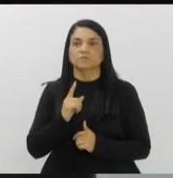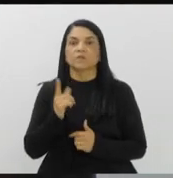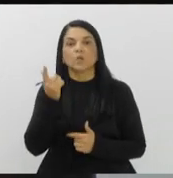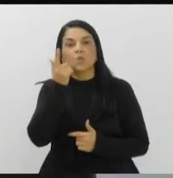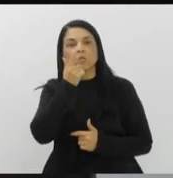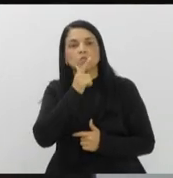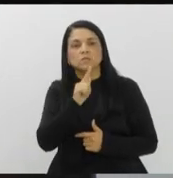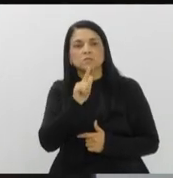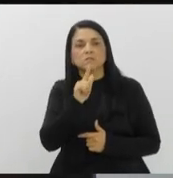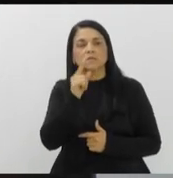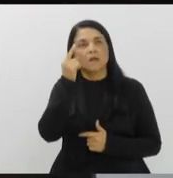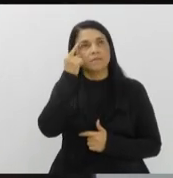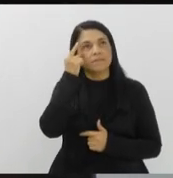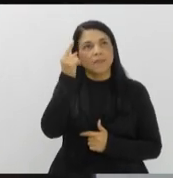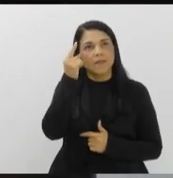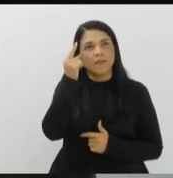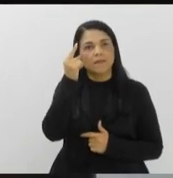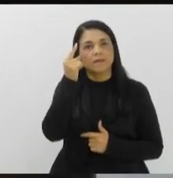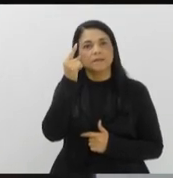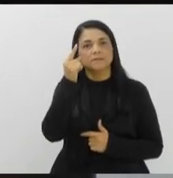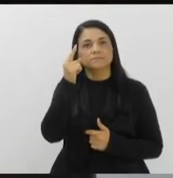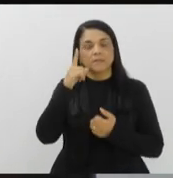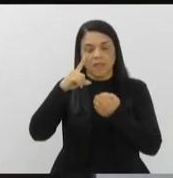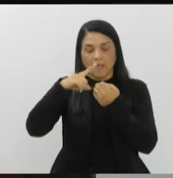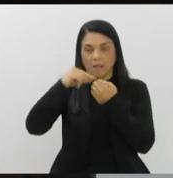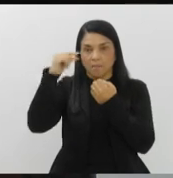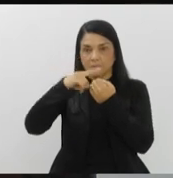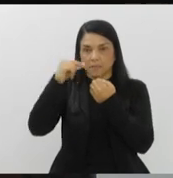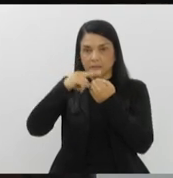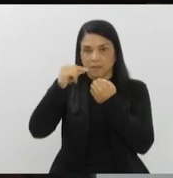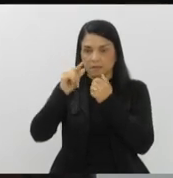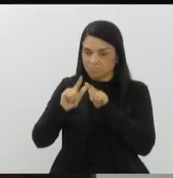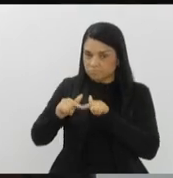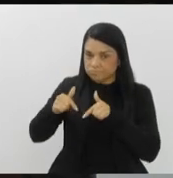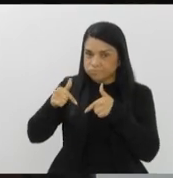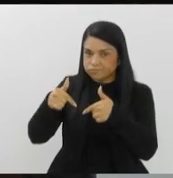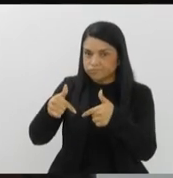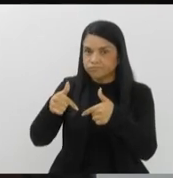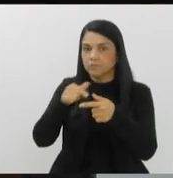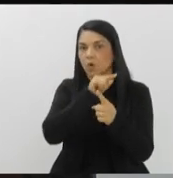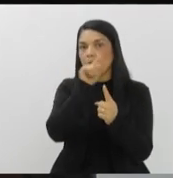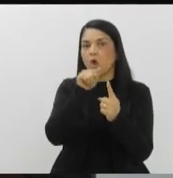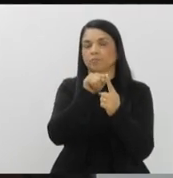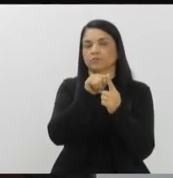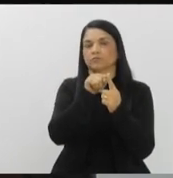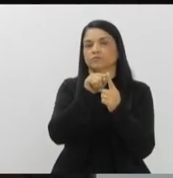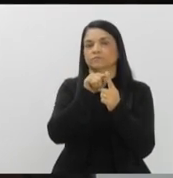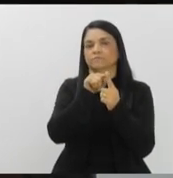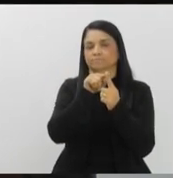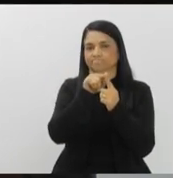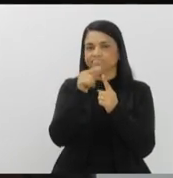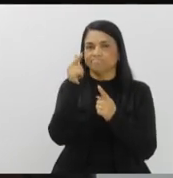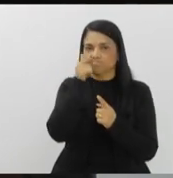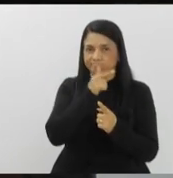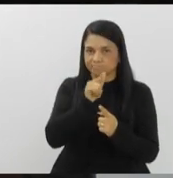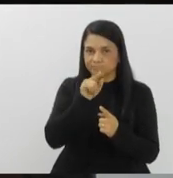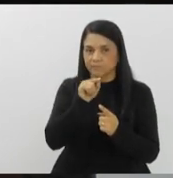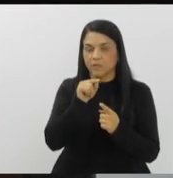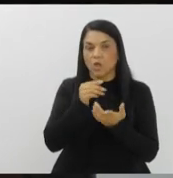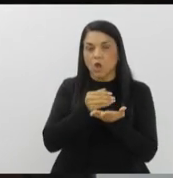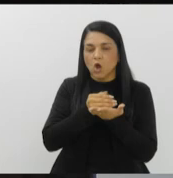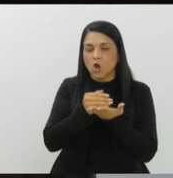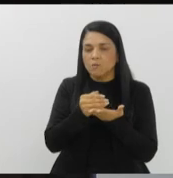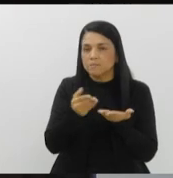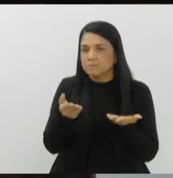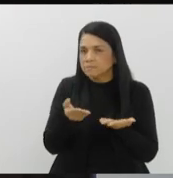consigam empreender iniciativas para atingir esses objetivos. O que a gente está começando a fazer